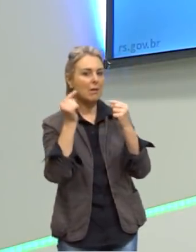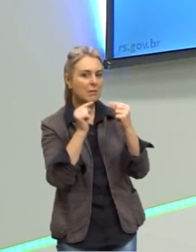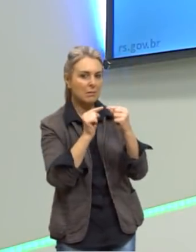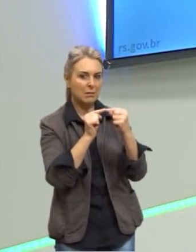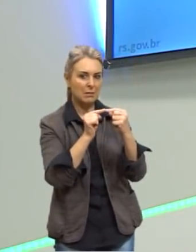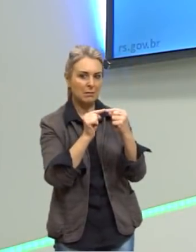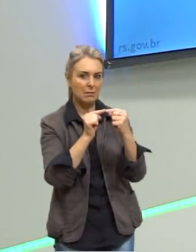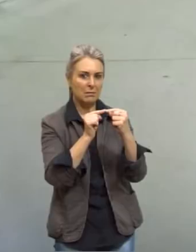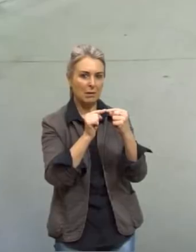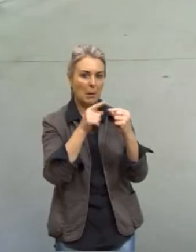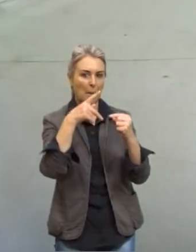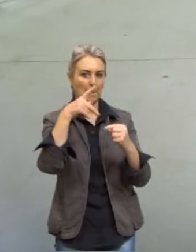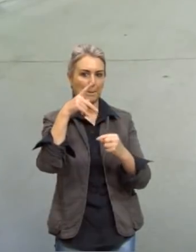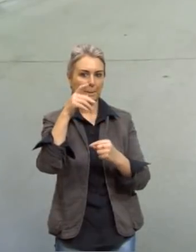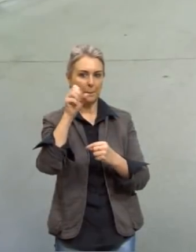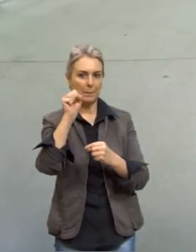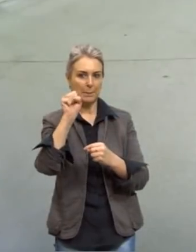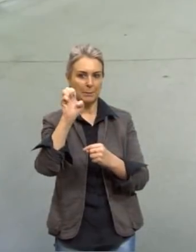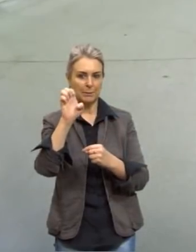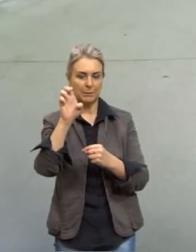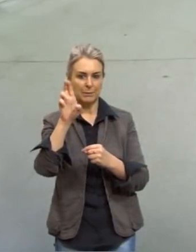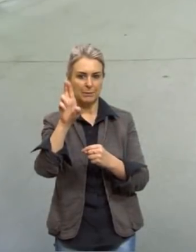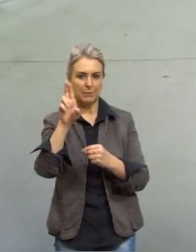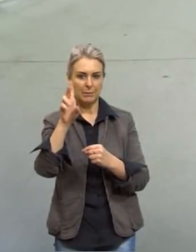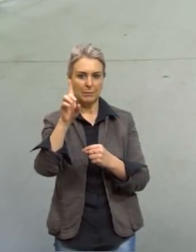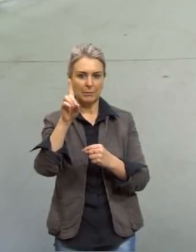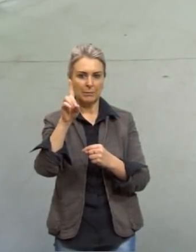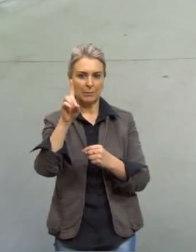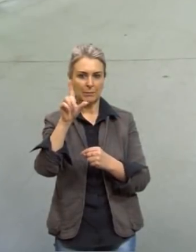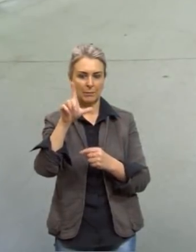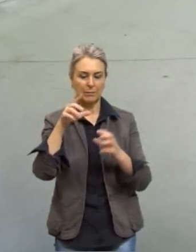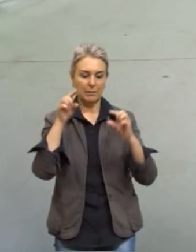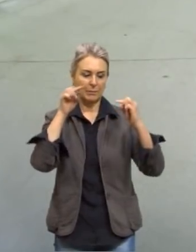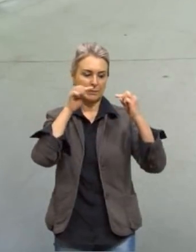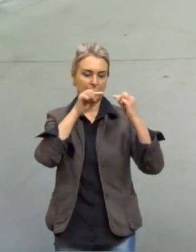vamos lá que eu vou mostrar para vocês como é que eu gosto daqui